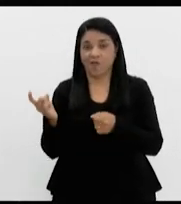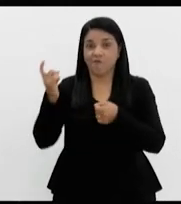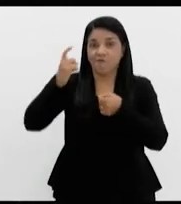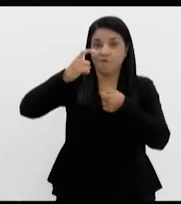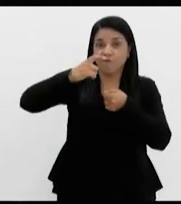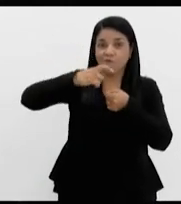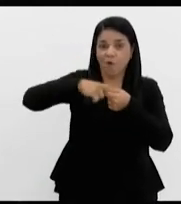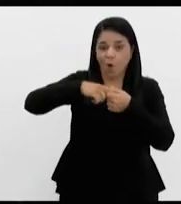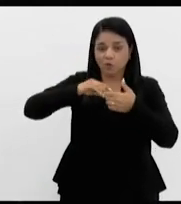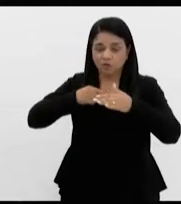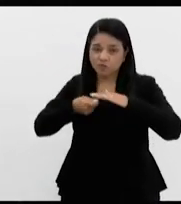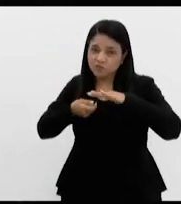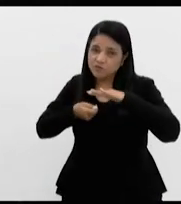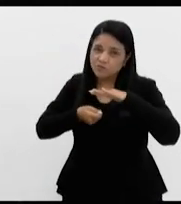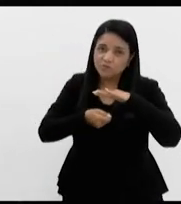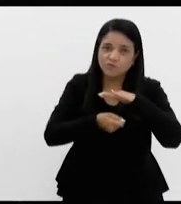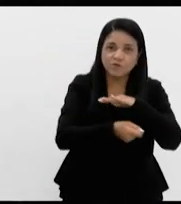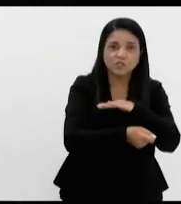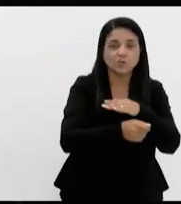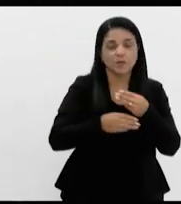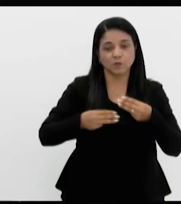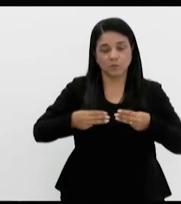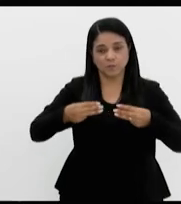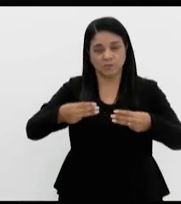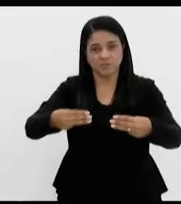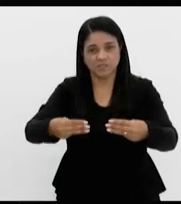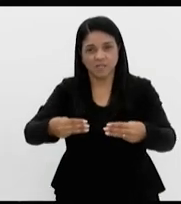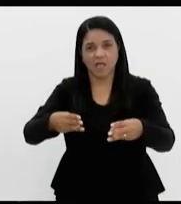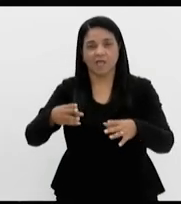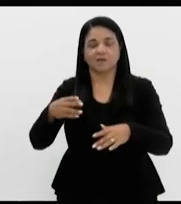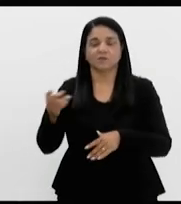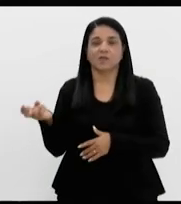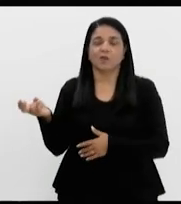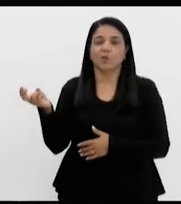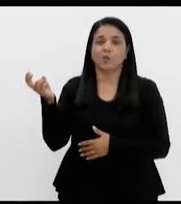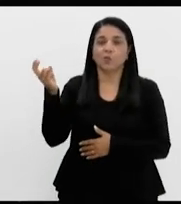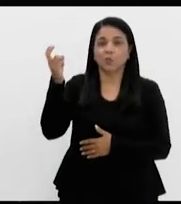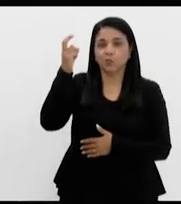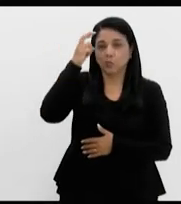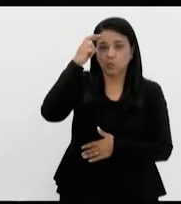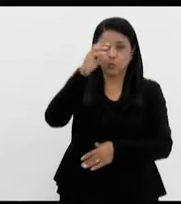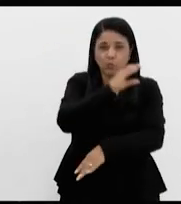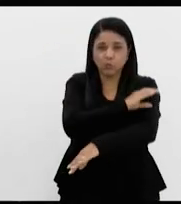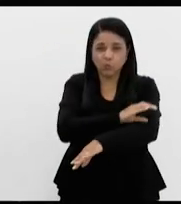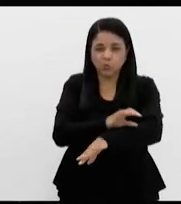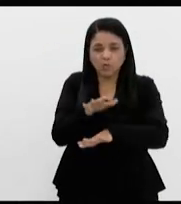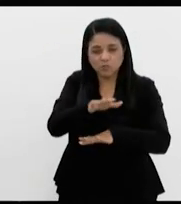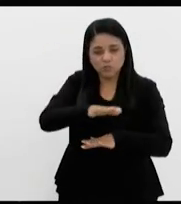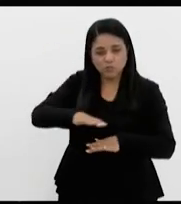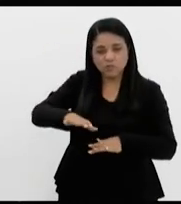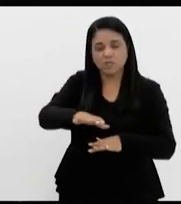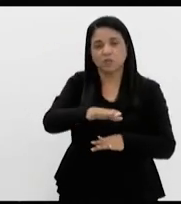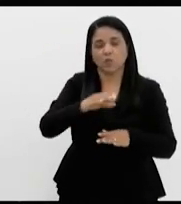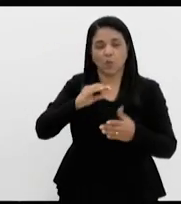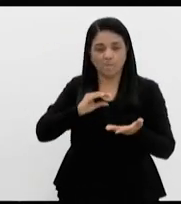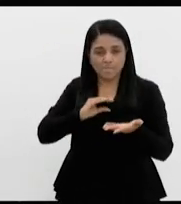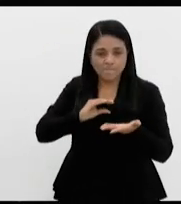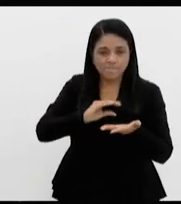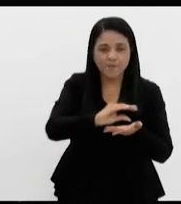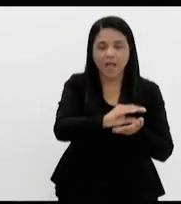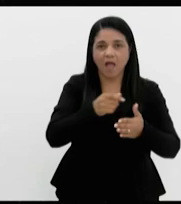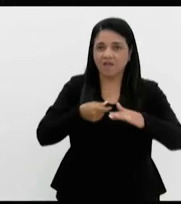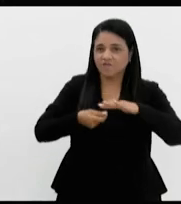dos investimentos do Ministério da Cultura nesse setor que é tão importante para a economia do país e para a